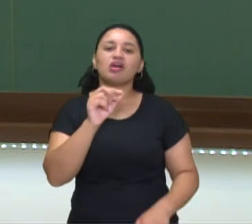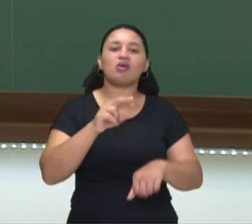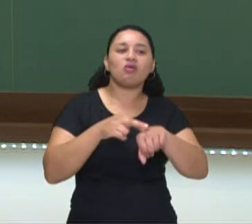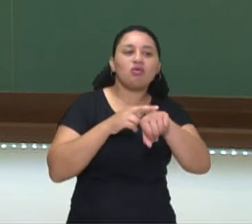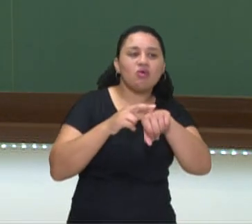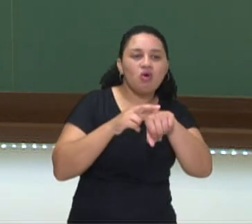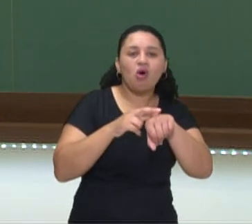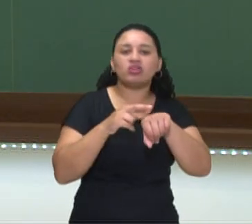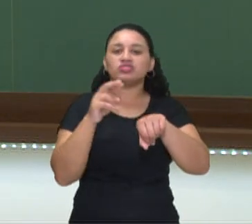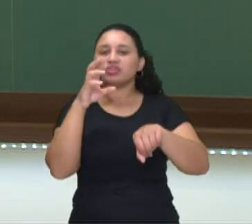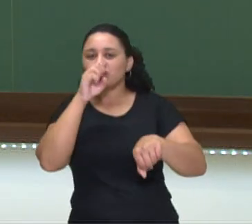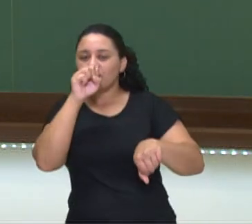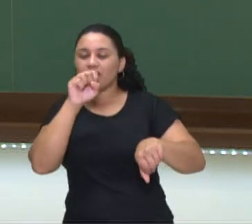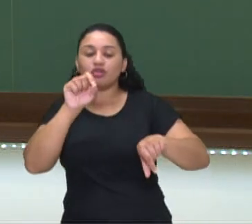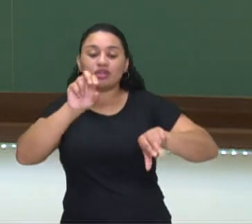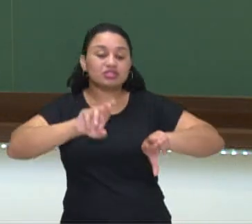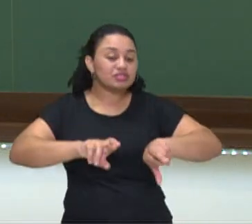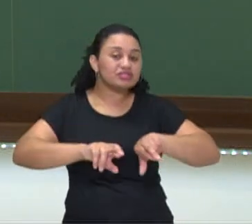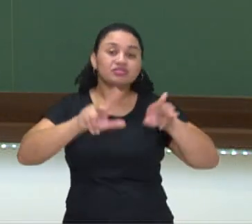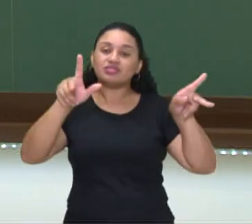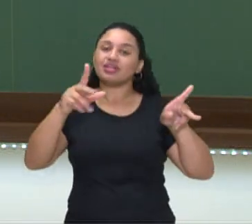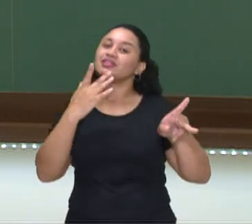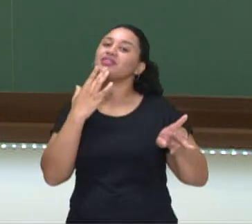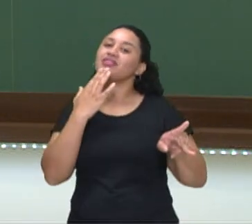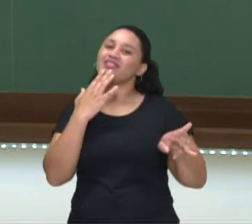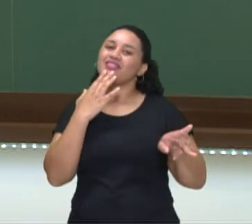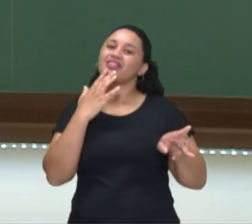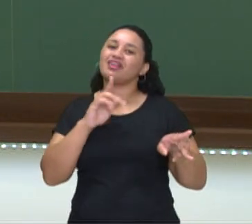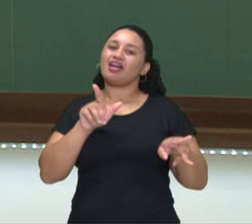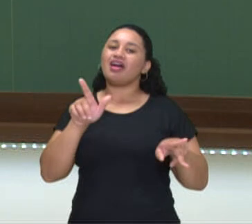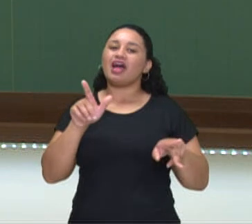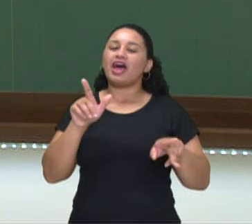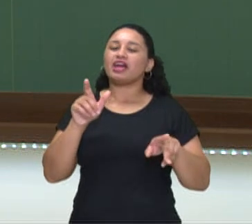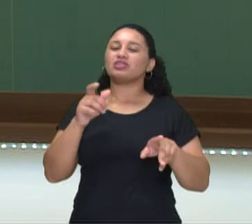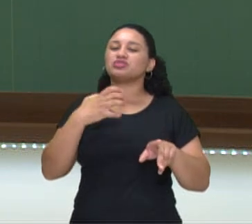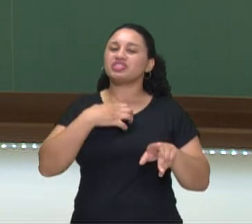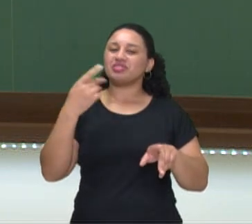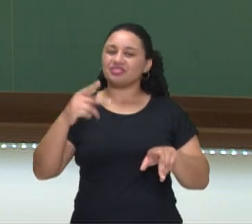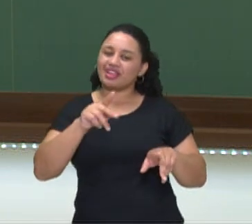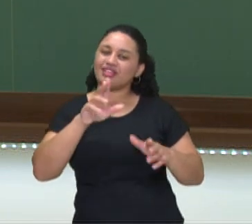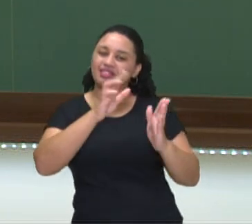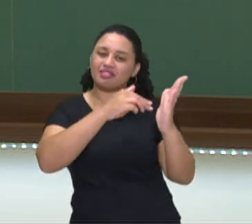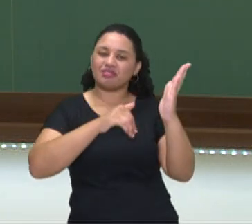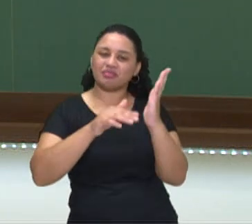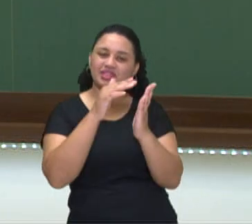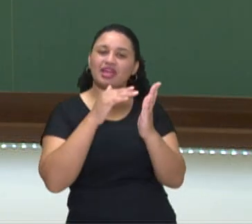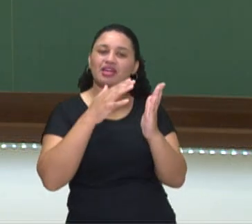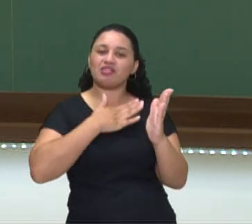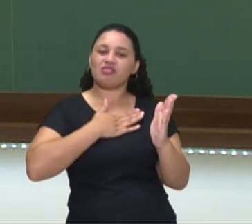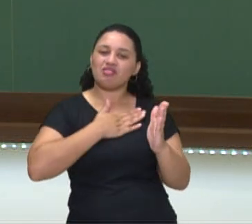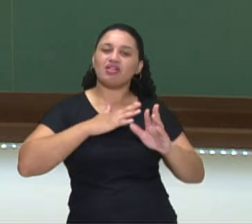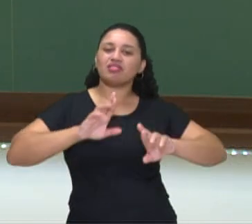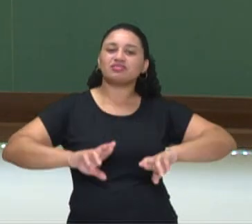Van Gogh, trazendo a sua forte personalidade na pintura.